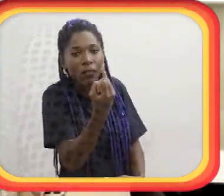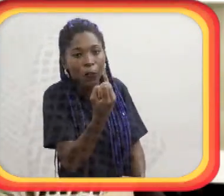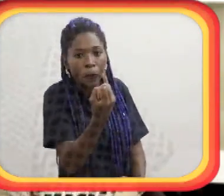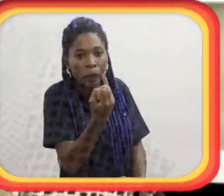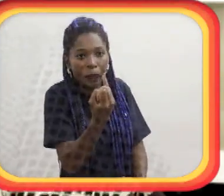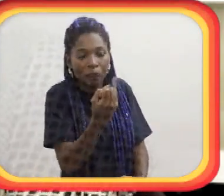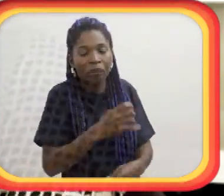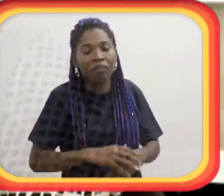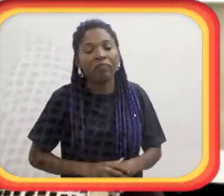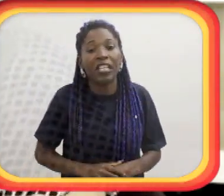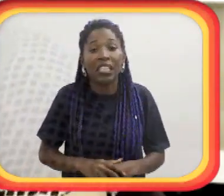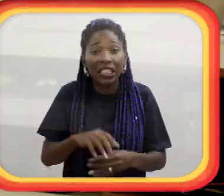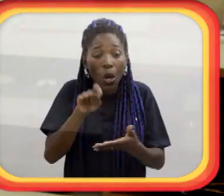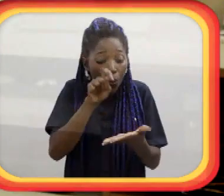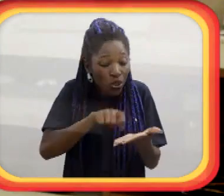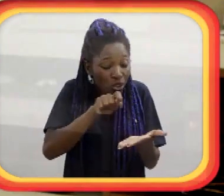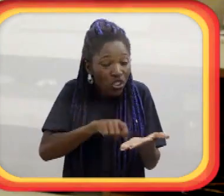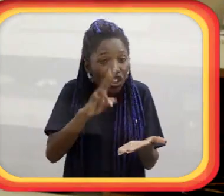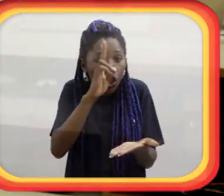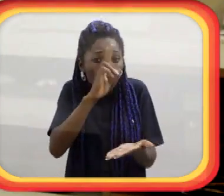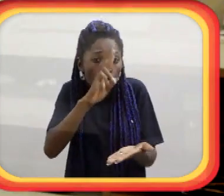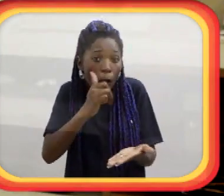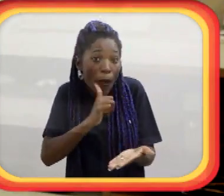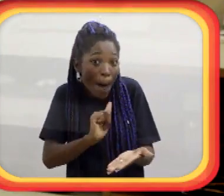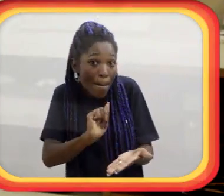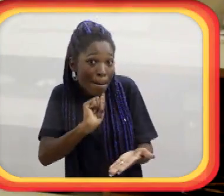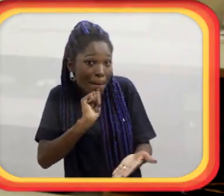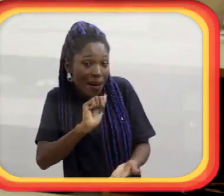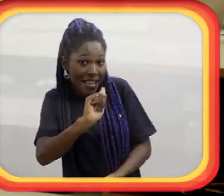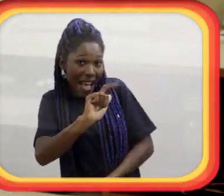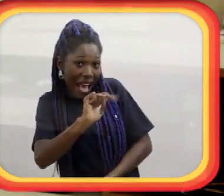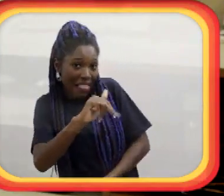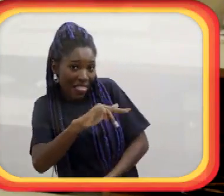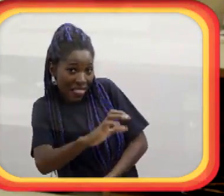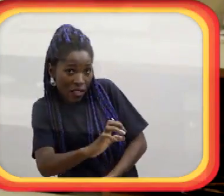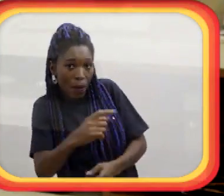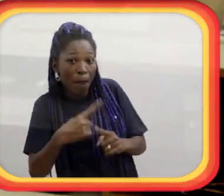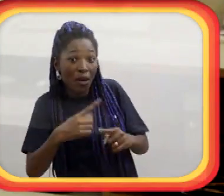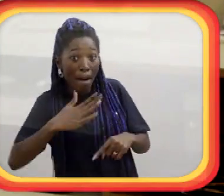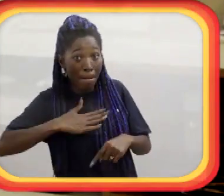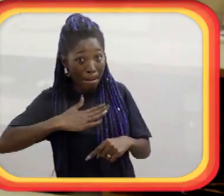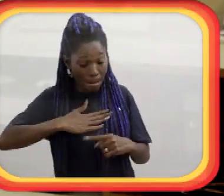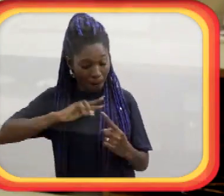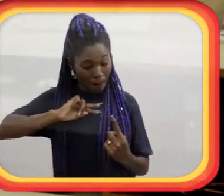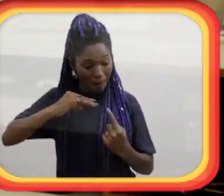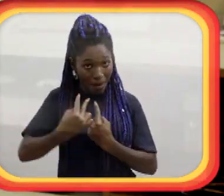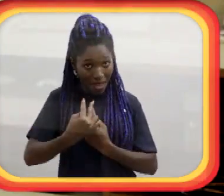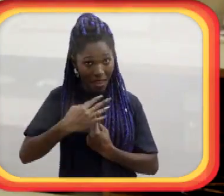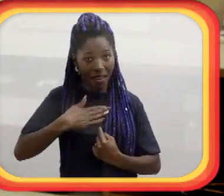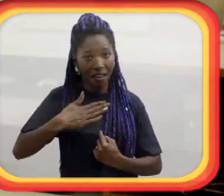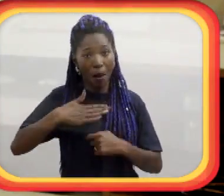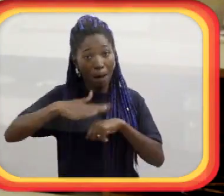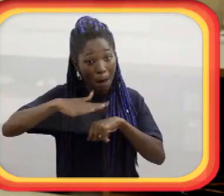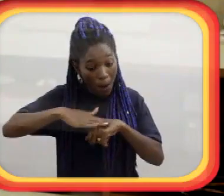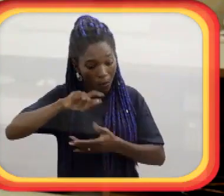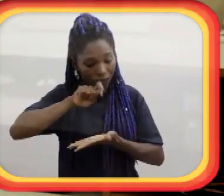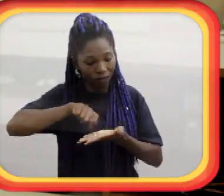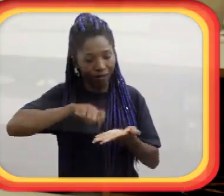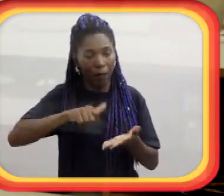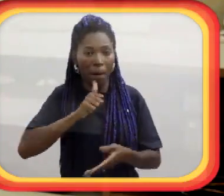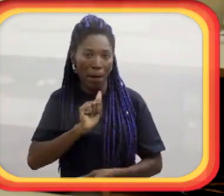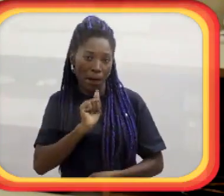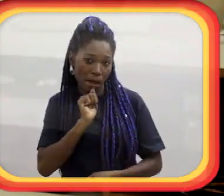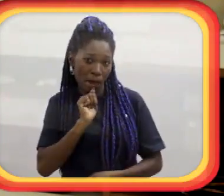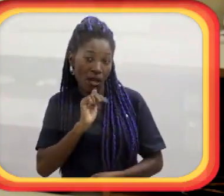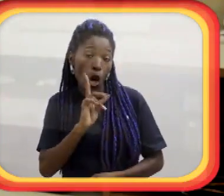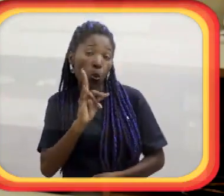dele o quanto ela é importante para ele. Diário da Mãe da Alice, porque essa é uma narrativa que eu faço na perspectiva minha, de